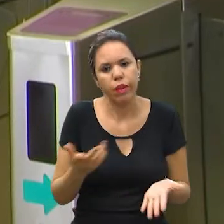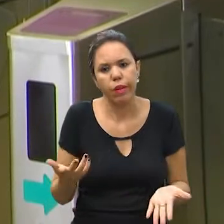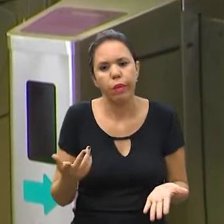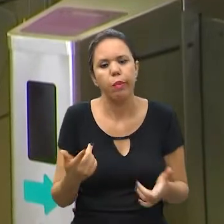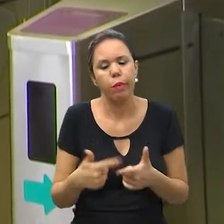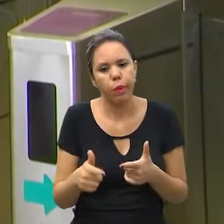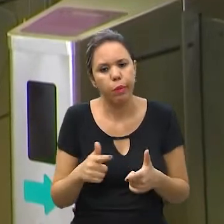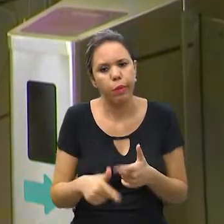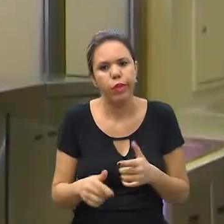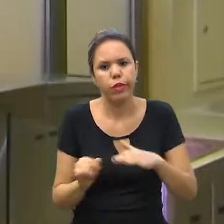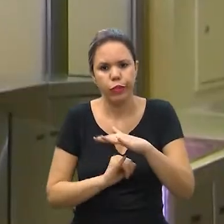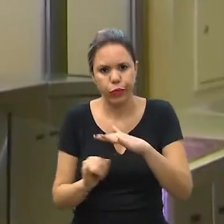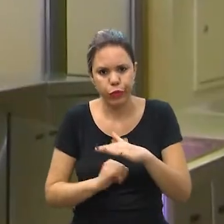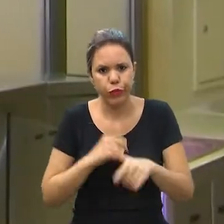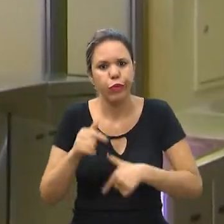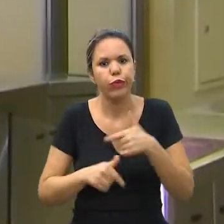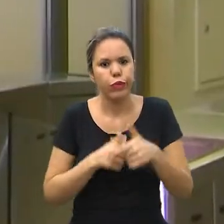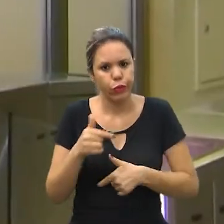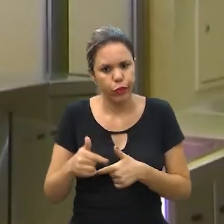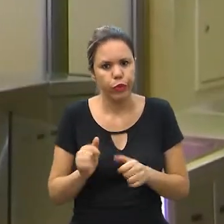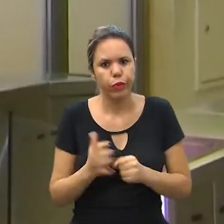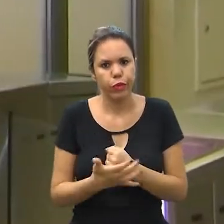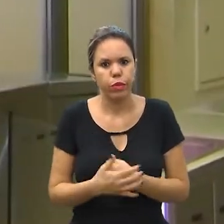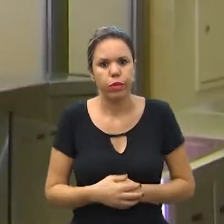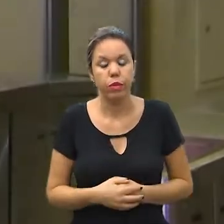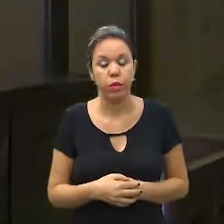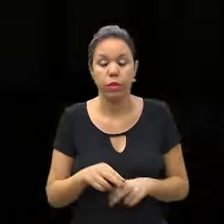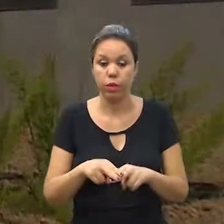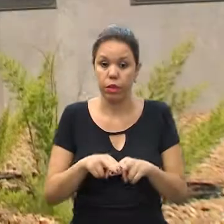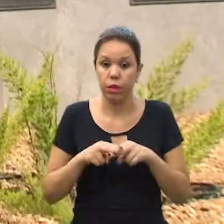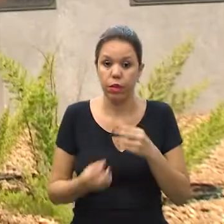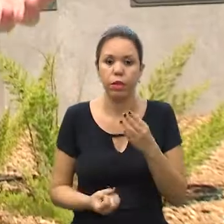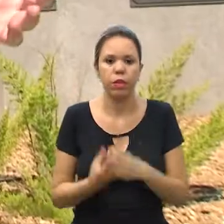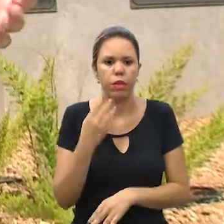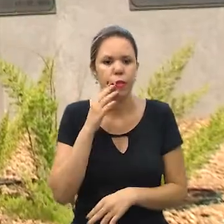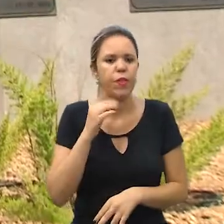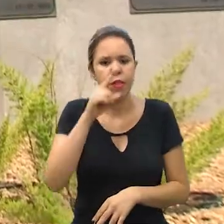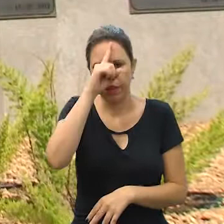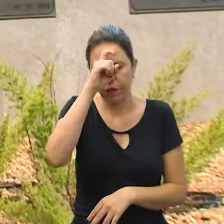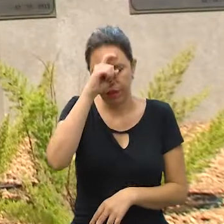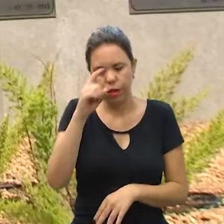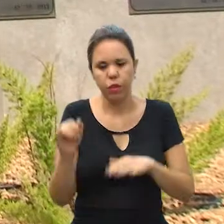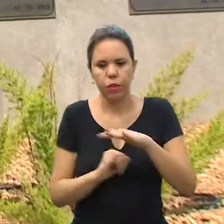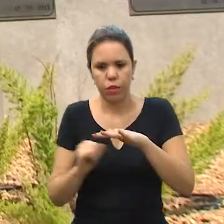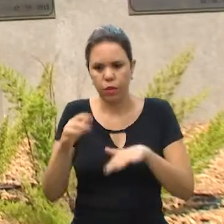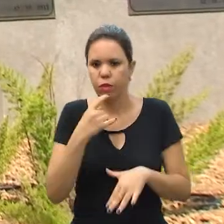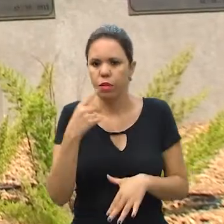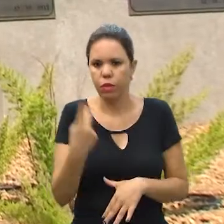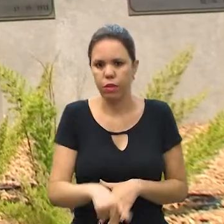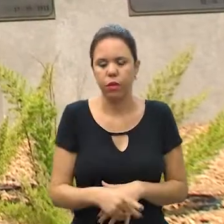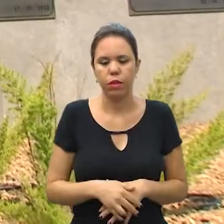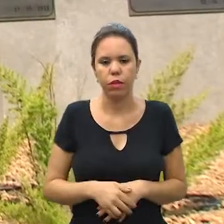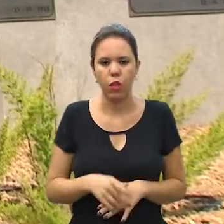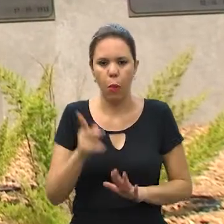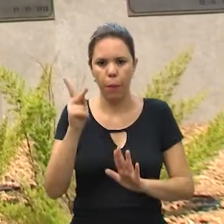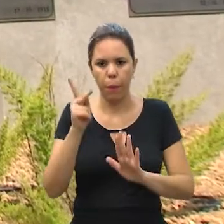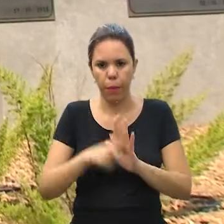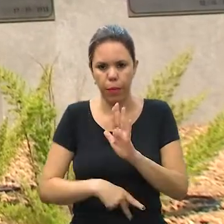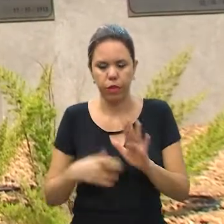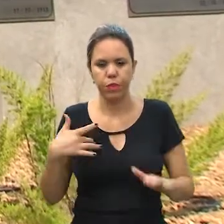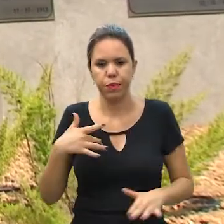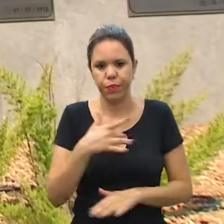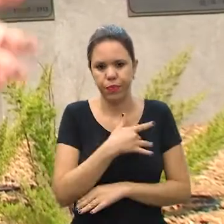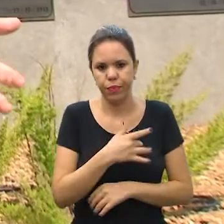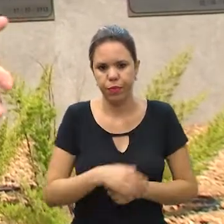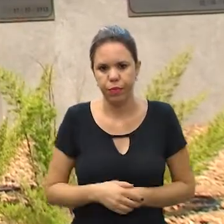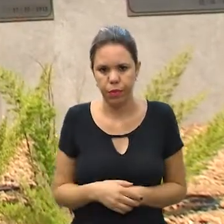realmente uma penalização às entidades que estão trabalhando nessa pandemia. Por isso foi criado pelos hospitais filantrópicos de Campinas o